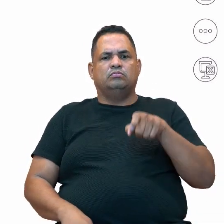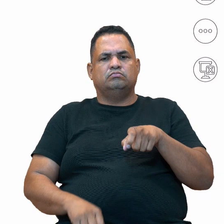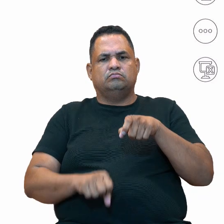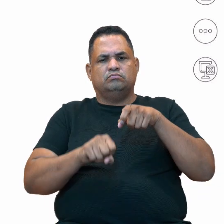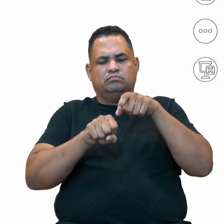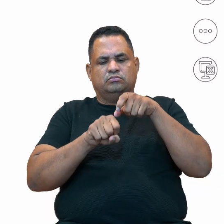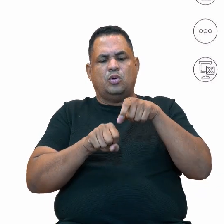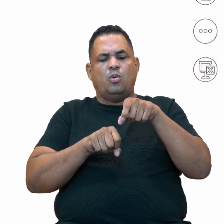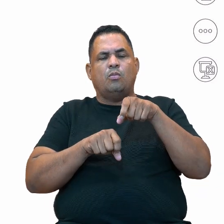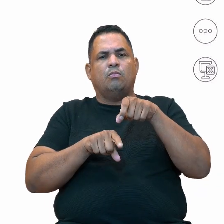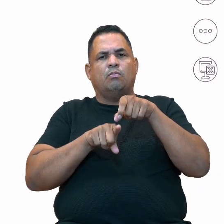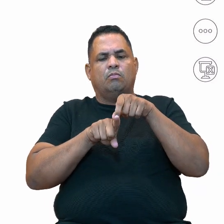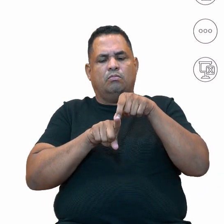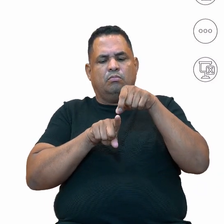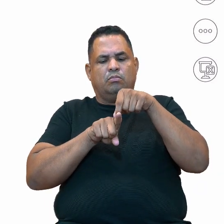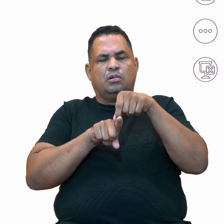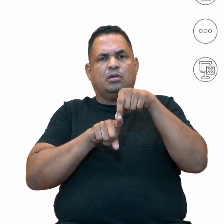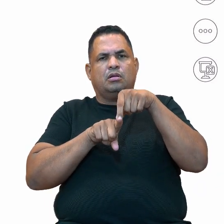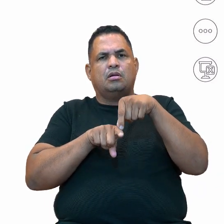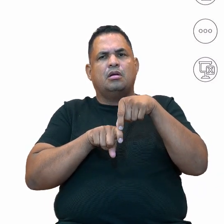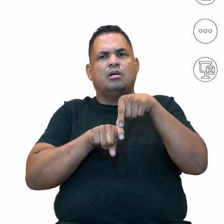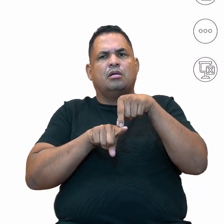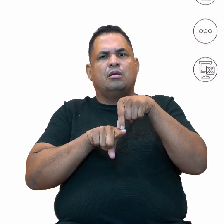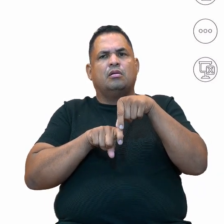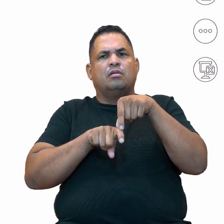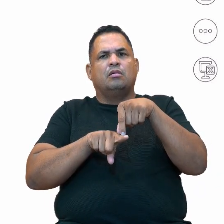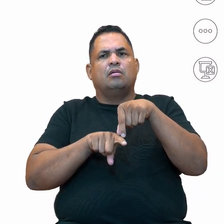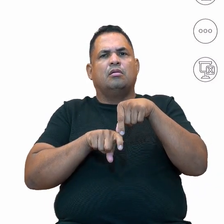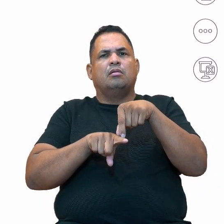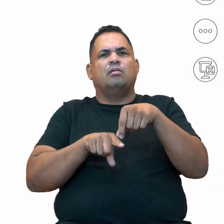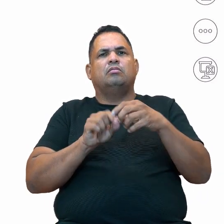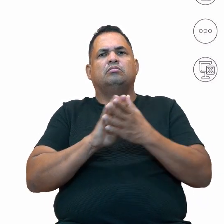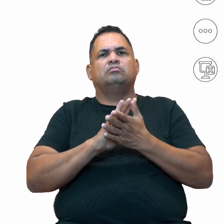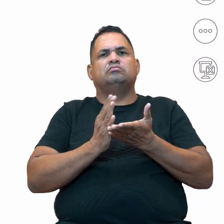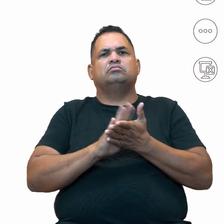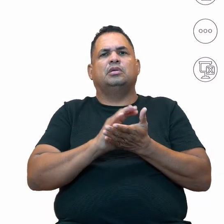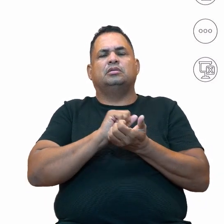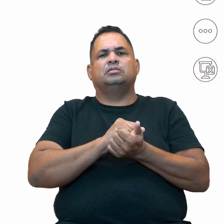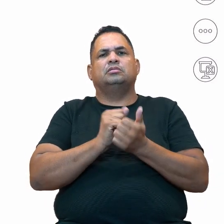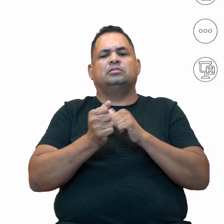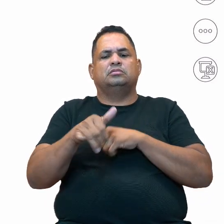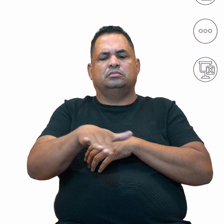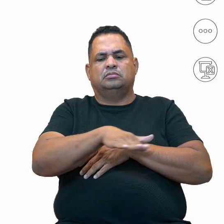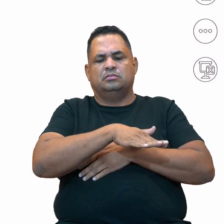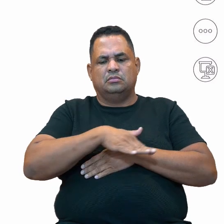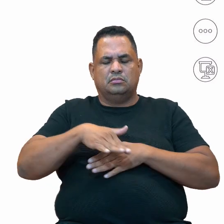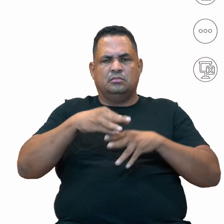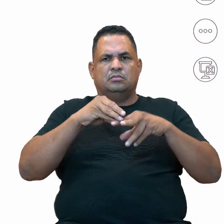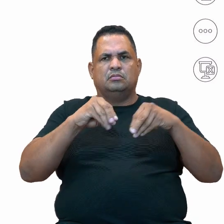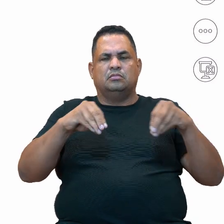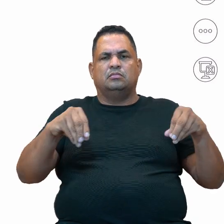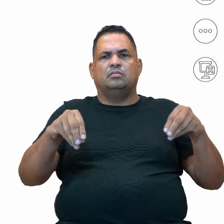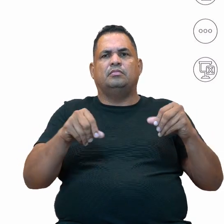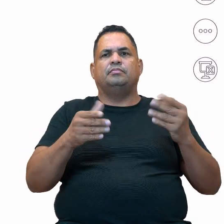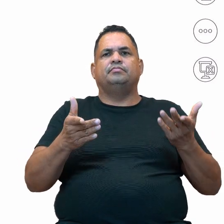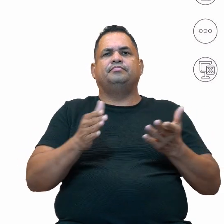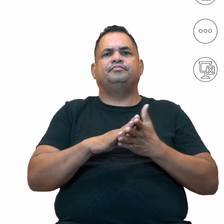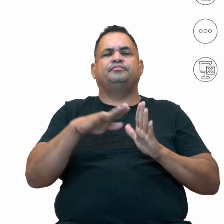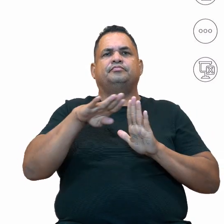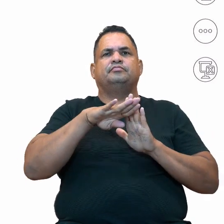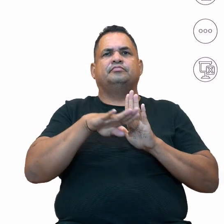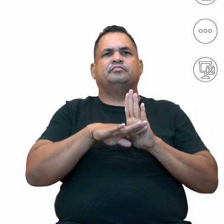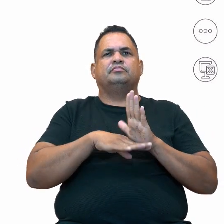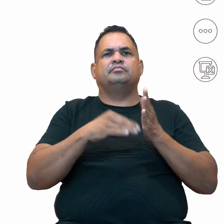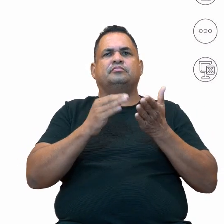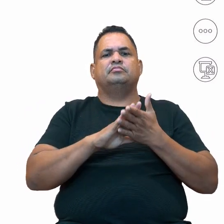né, que é um animal molusco adaptado aí ao ambiente terrestre e eles são classificados, assim como as